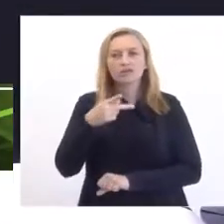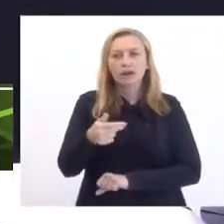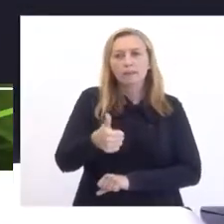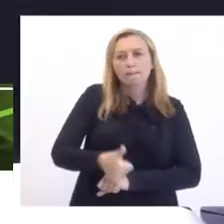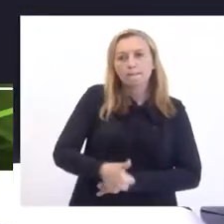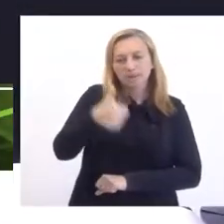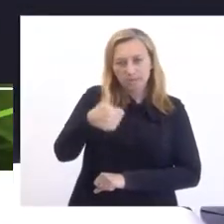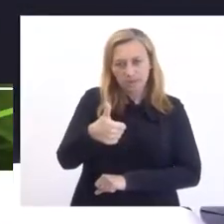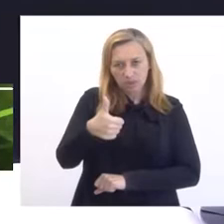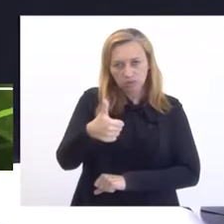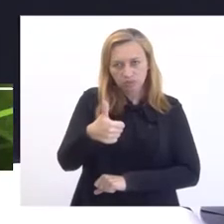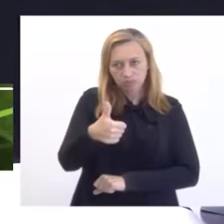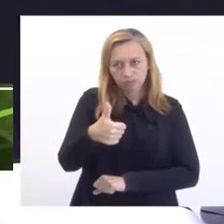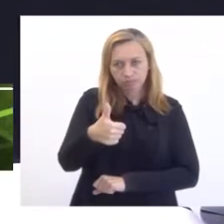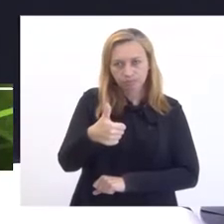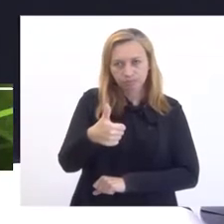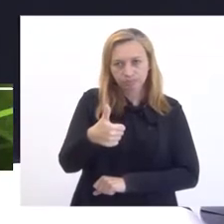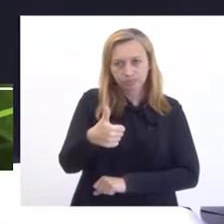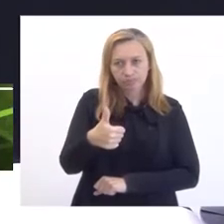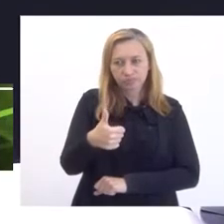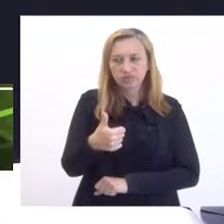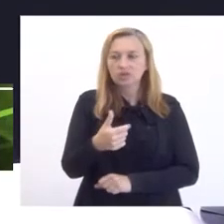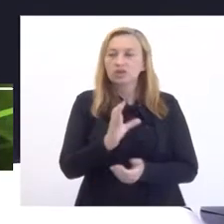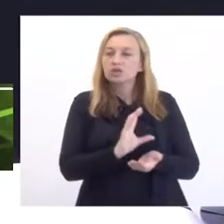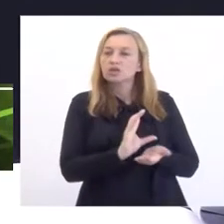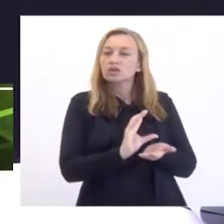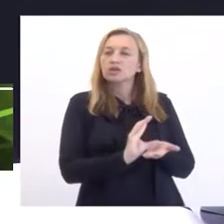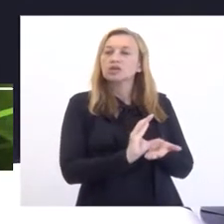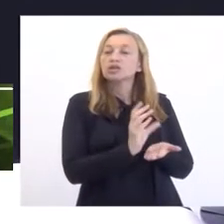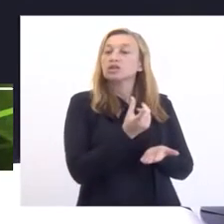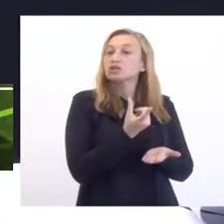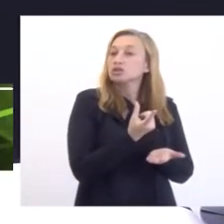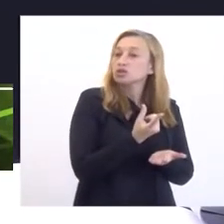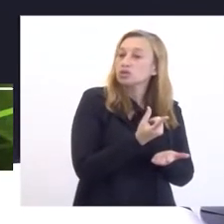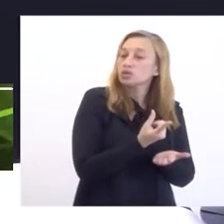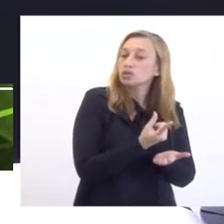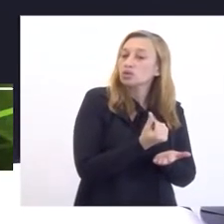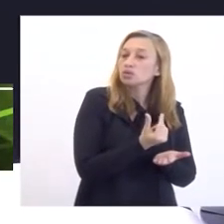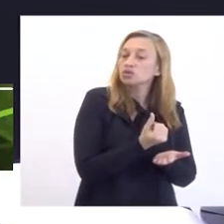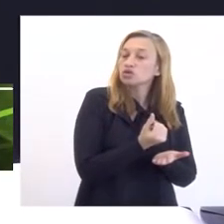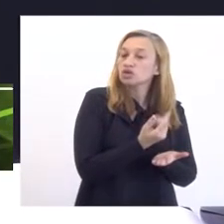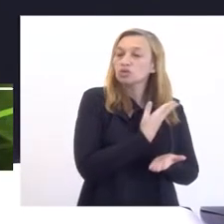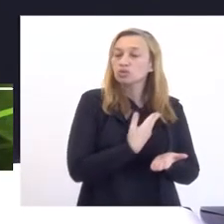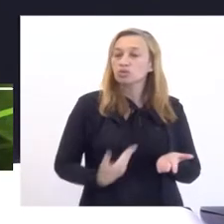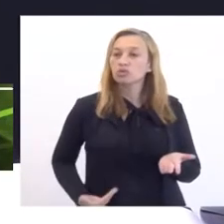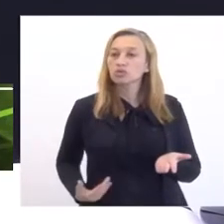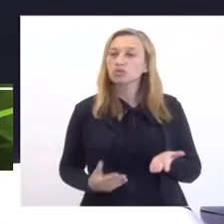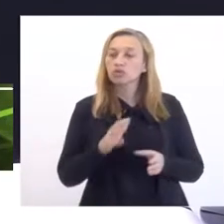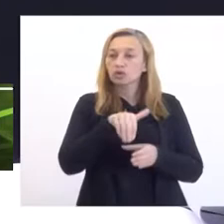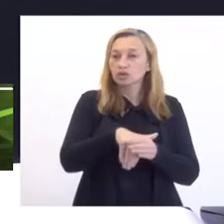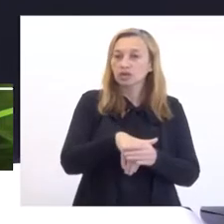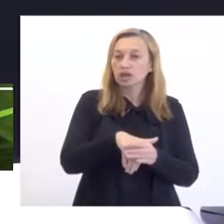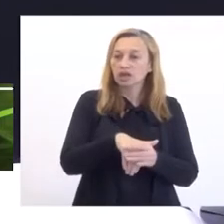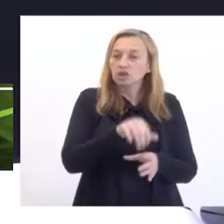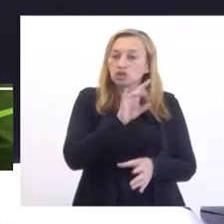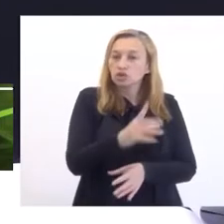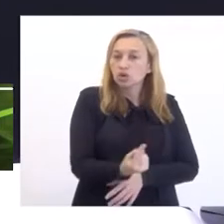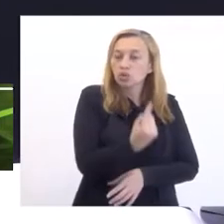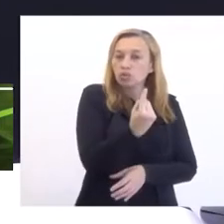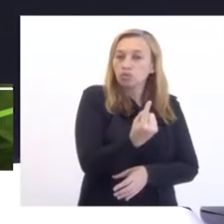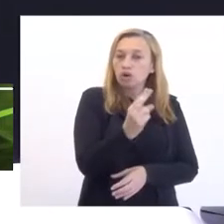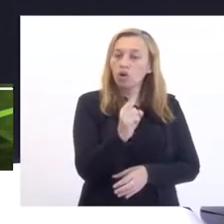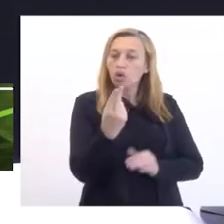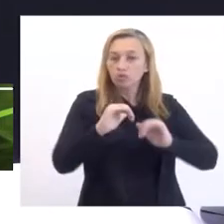primeiro, se as contas devem ser votadas de forma única ou de forma